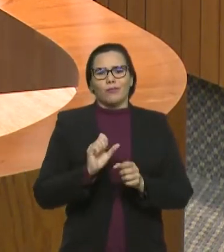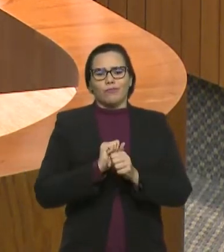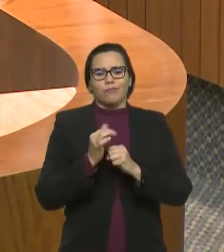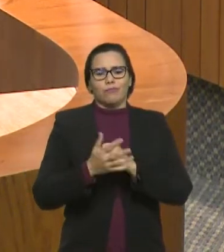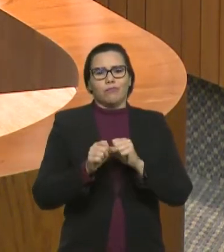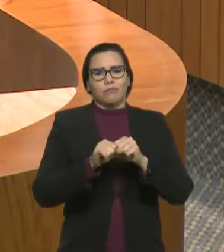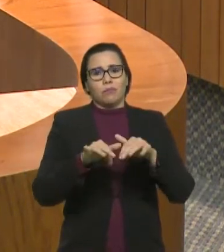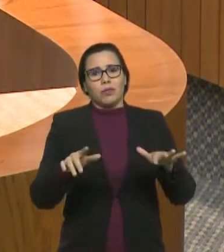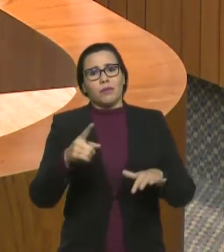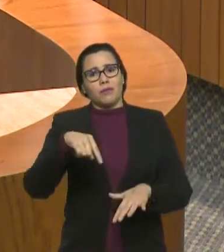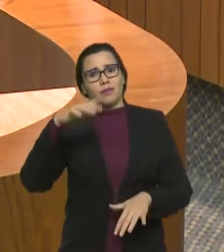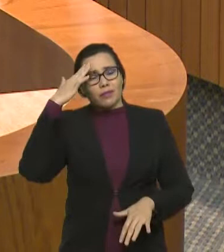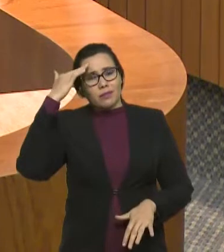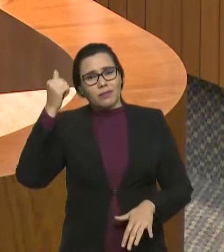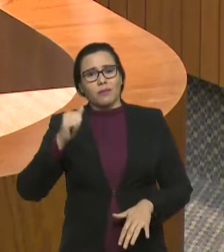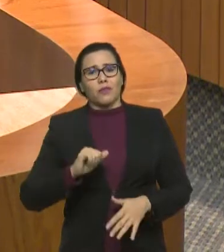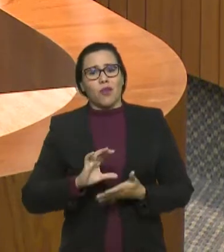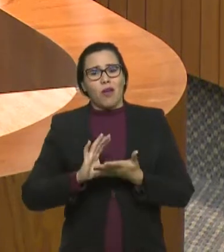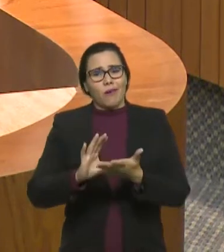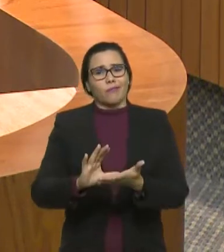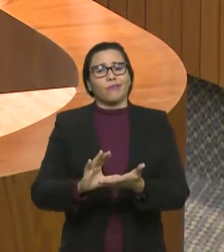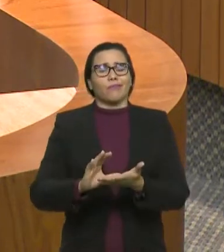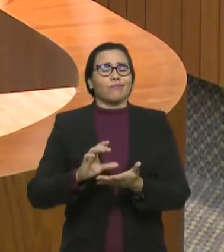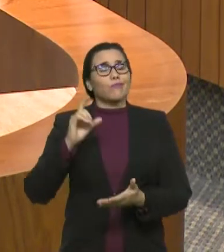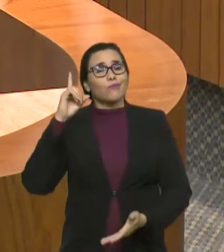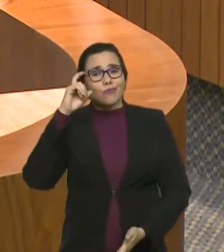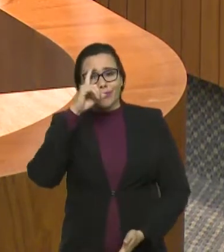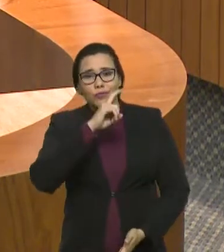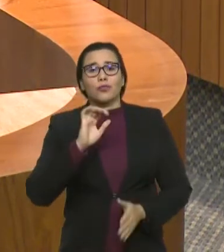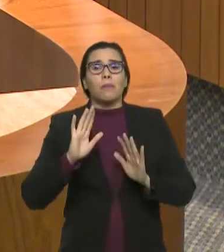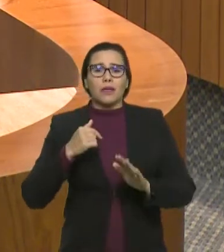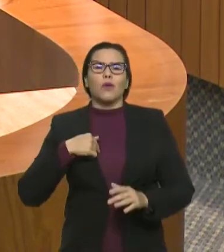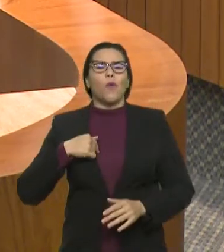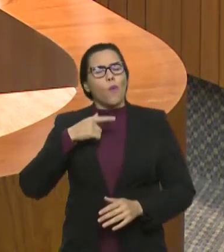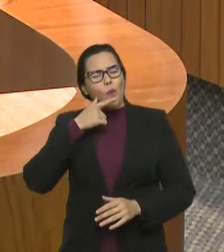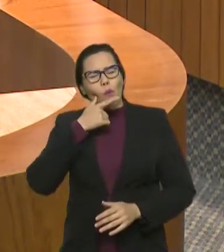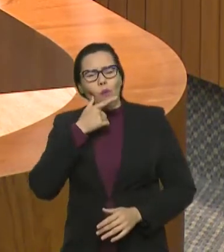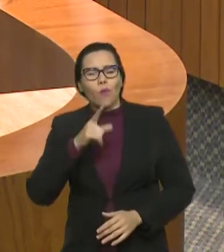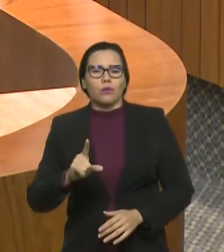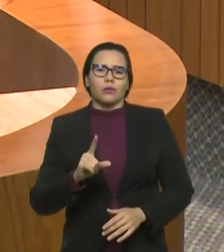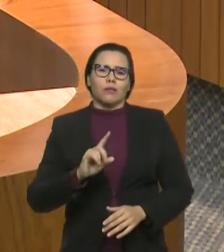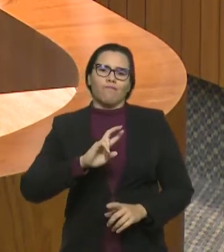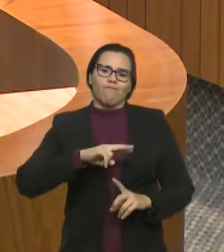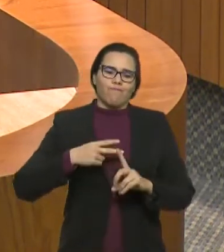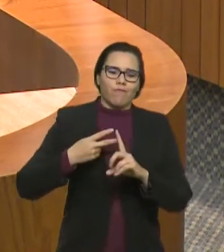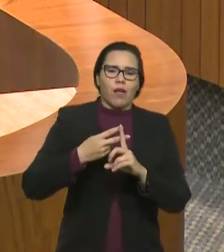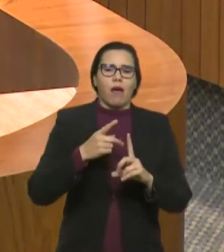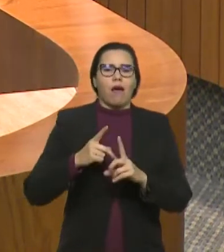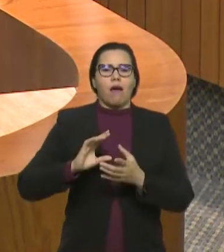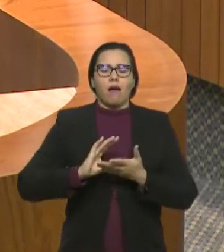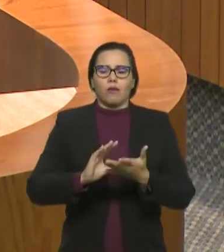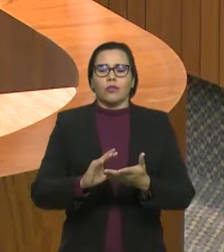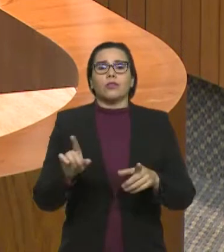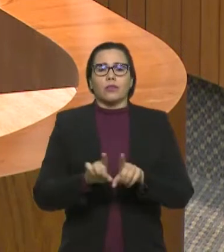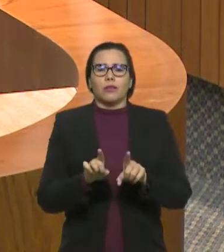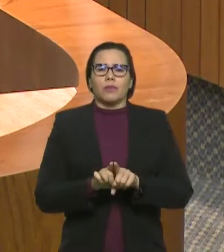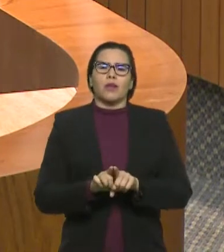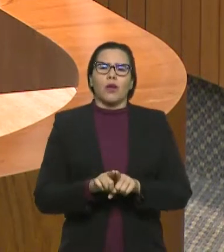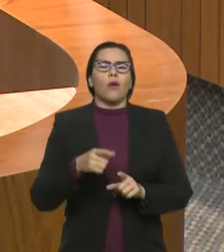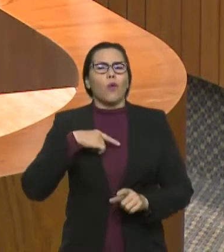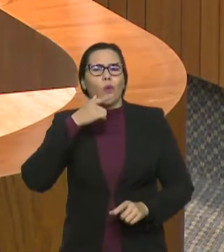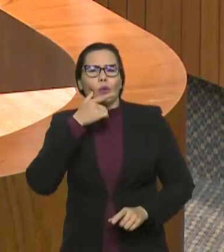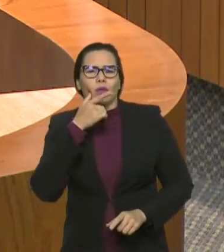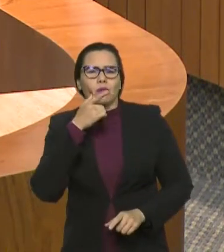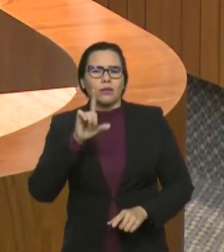A parlamentar fez um balanço da sua atuação à frente da pasta. Conseguimos colocar a política pública para as mulheres